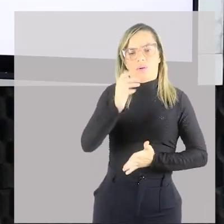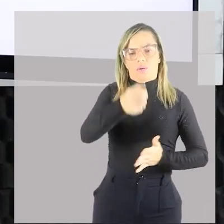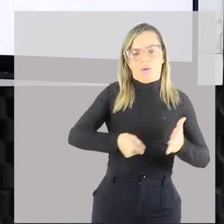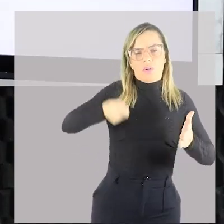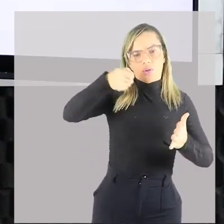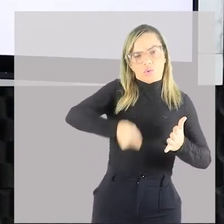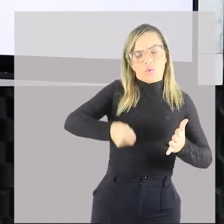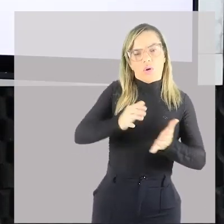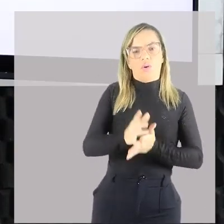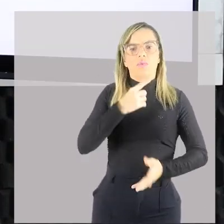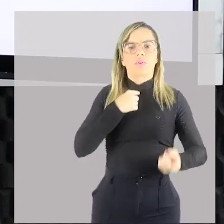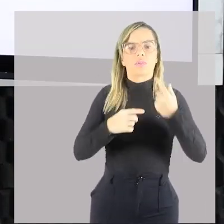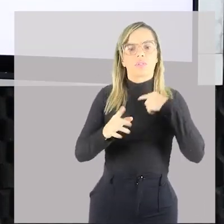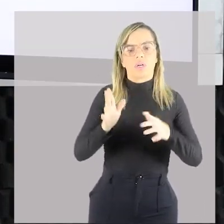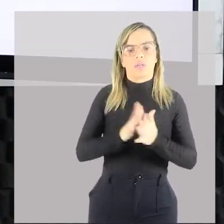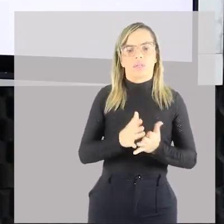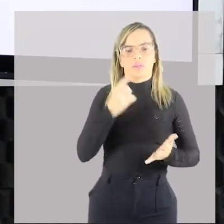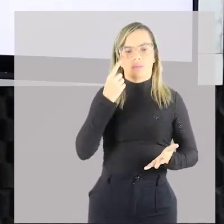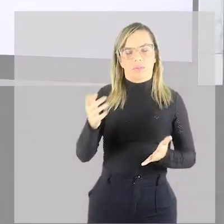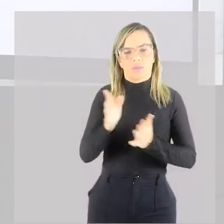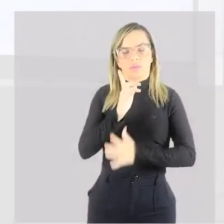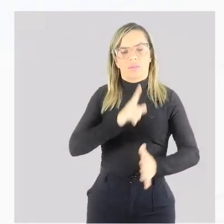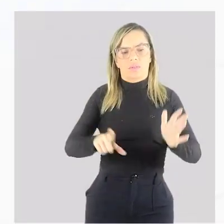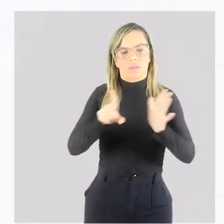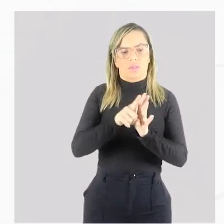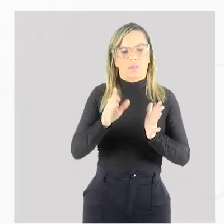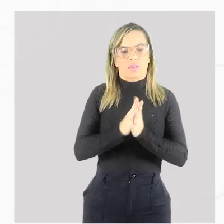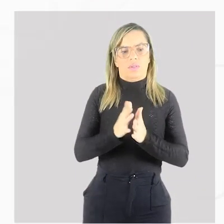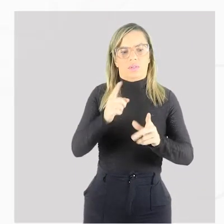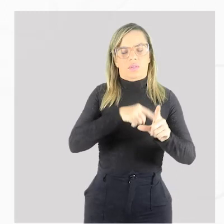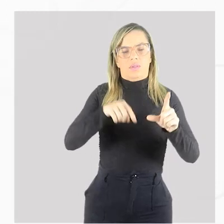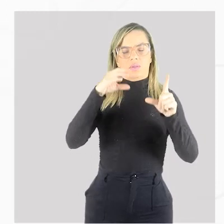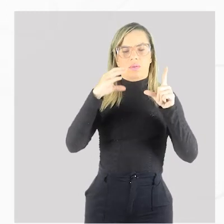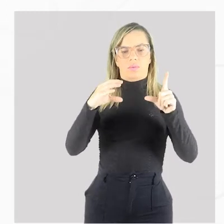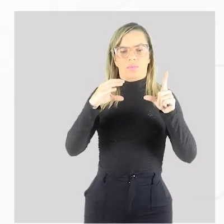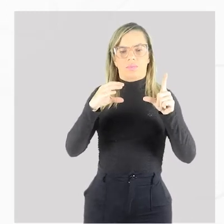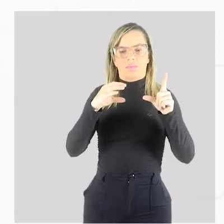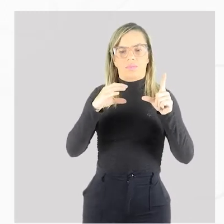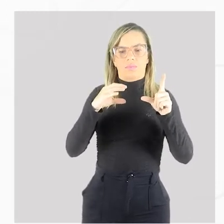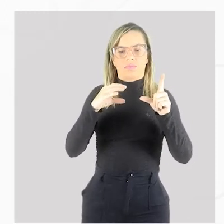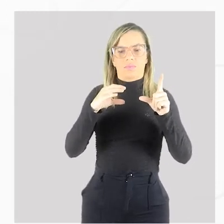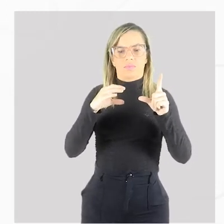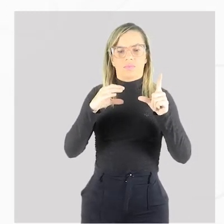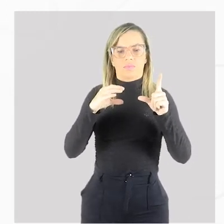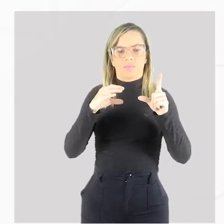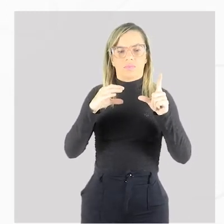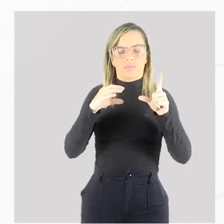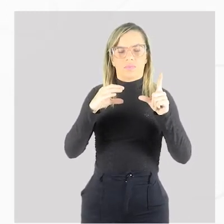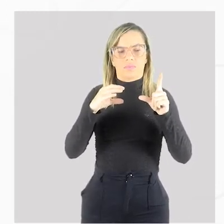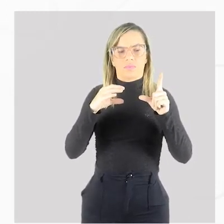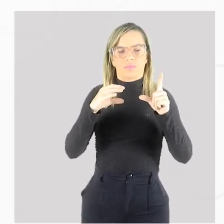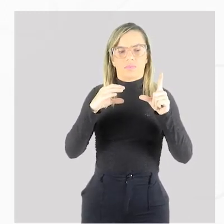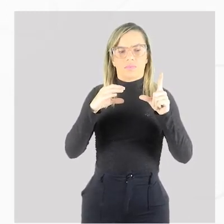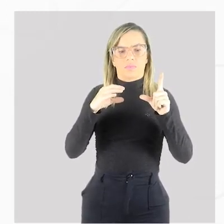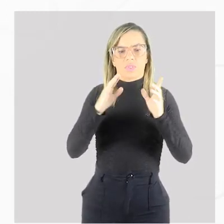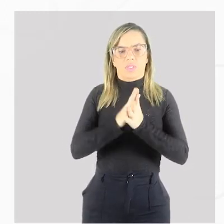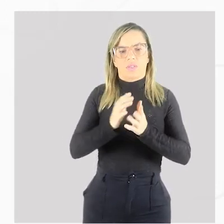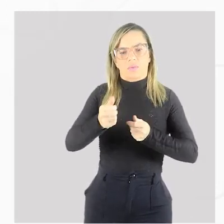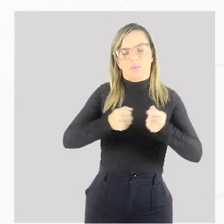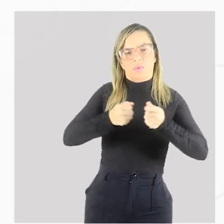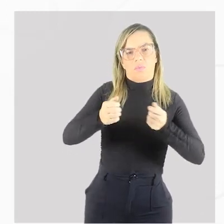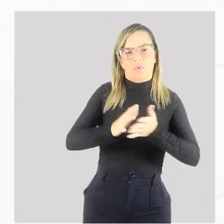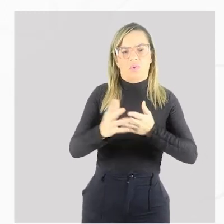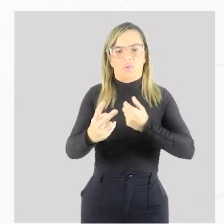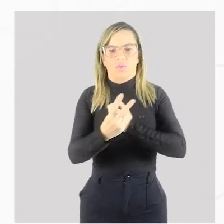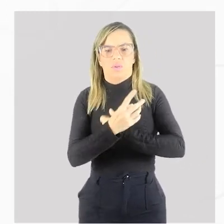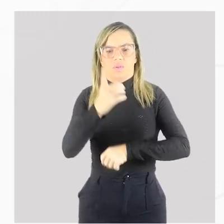impõe a sua vontade, certo? Ela é reguladora e protetora dos direitos humanos? Faz muito pouco sentido isto,